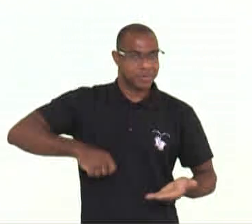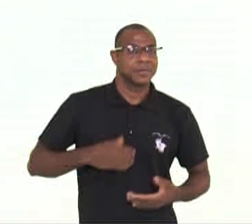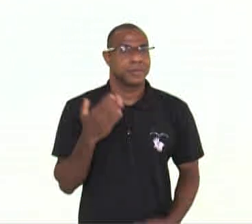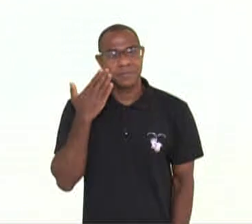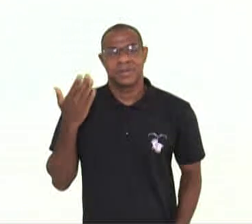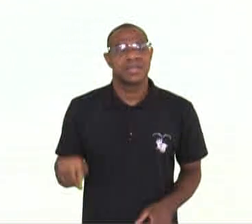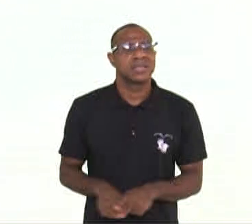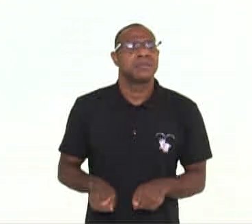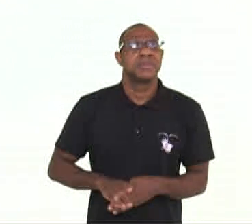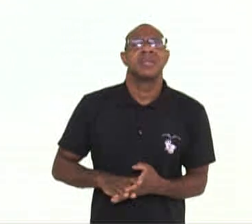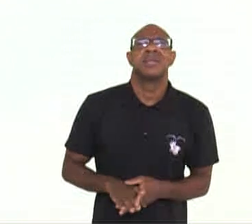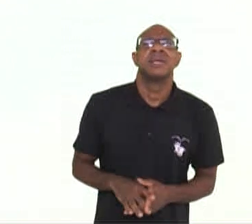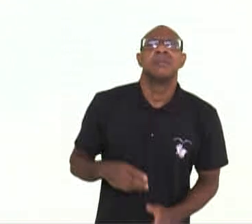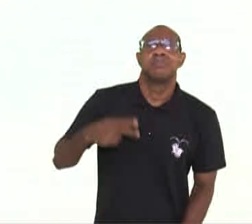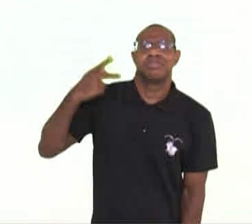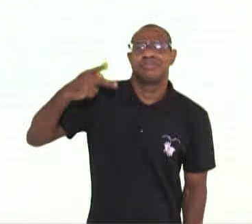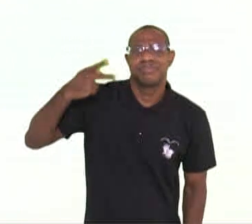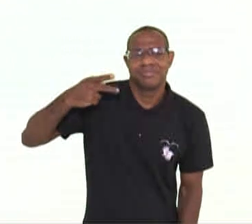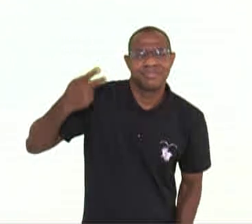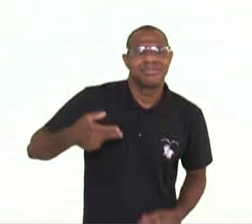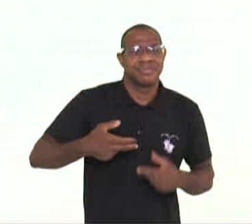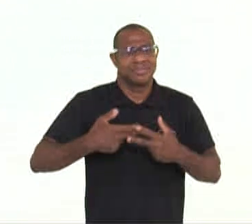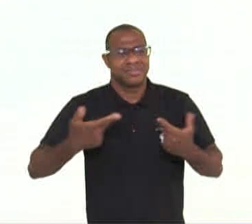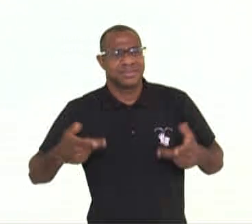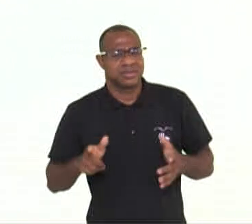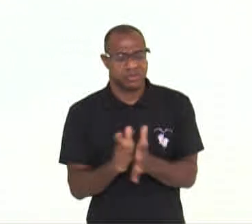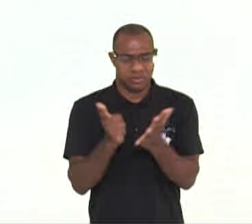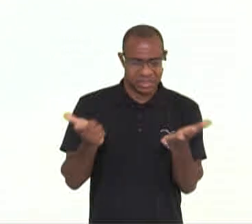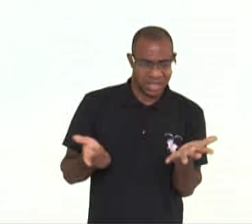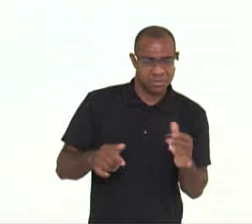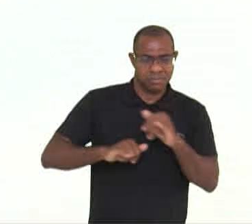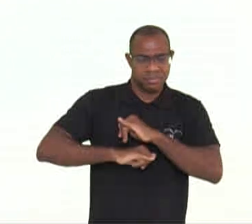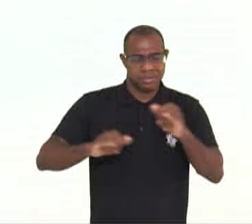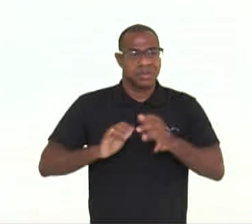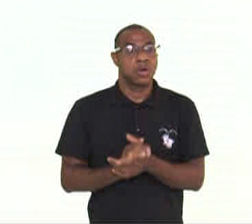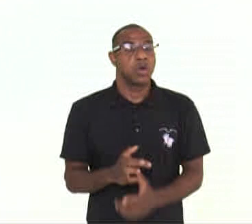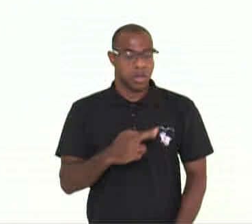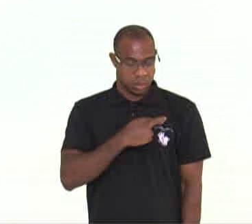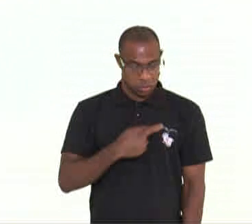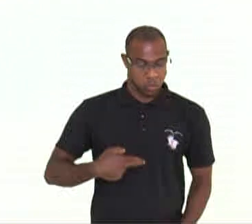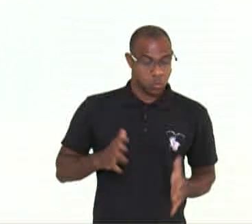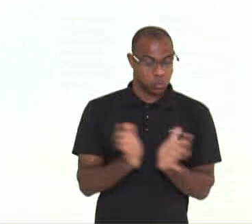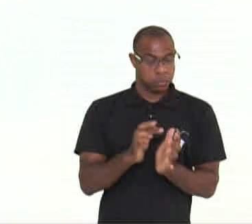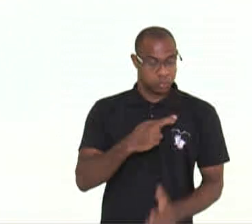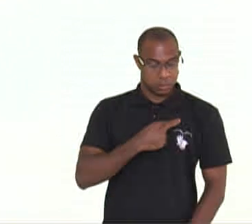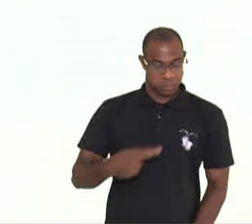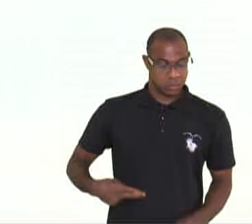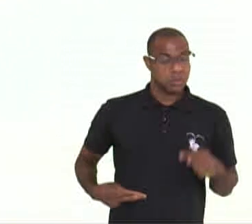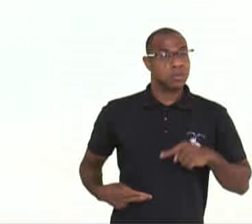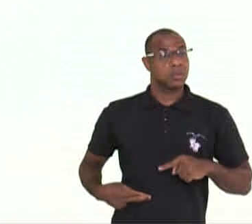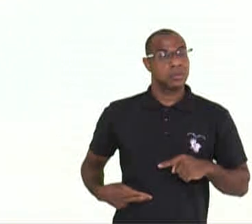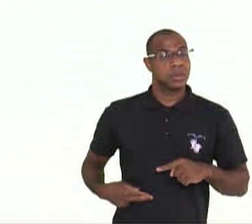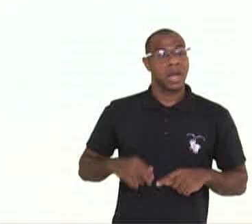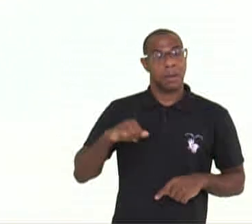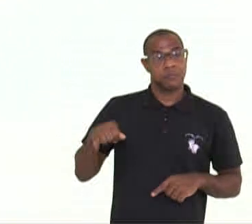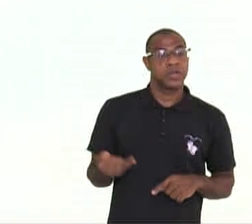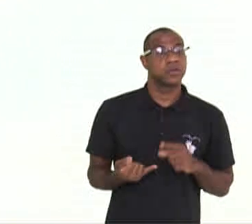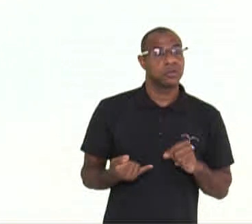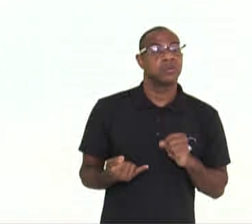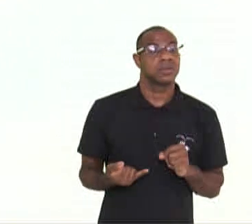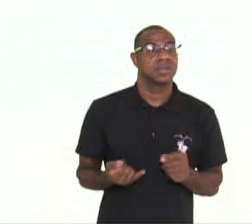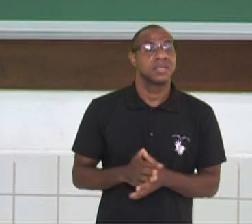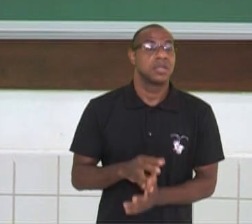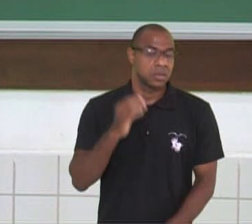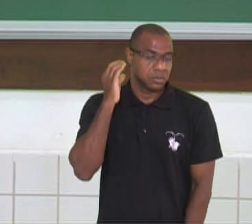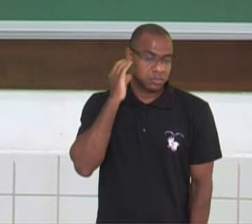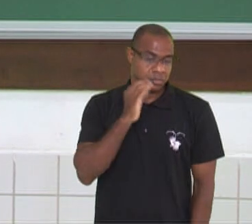de comícios, por meio de jornais, os republicanos aproveitaram-se desse fato e passaram a acusar o Dom Pedro II